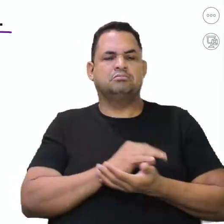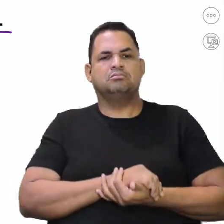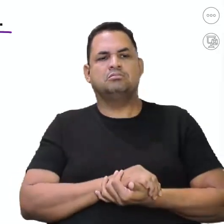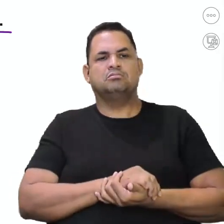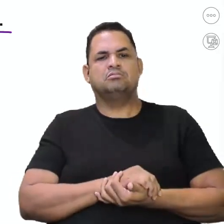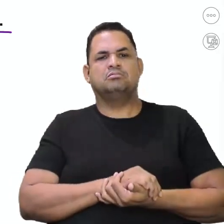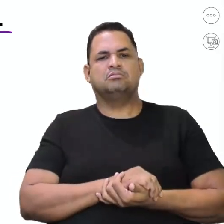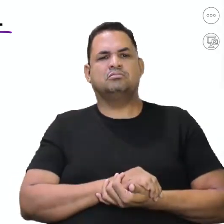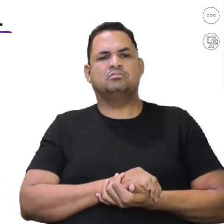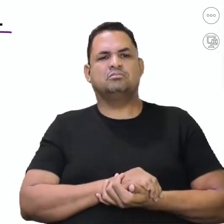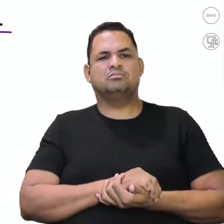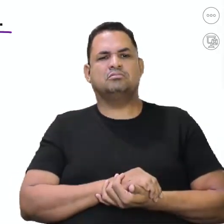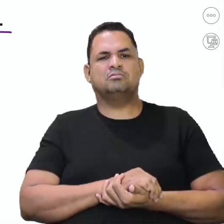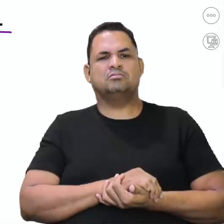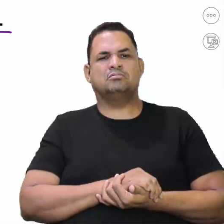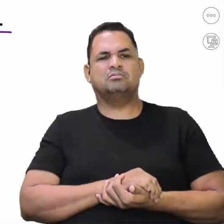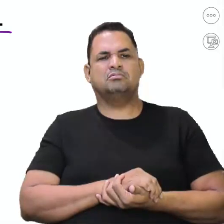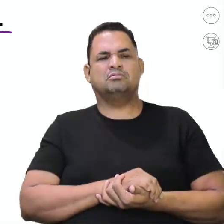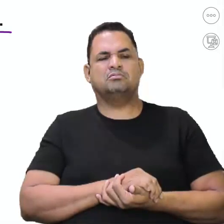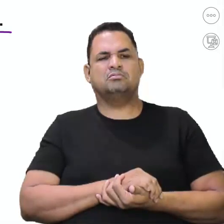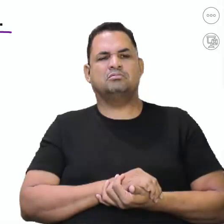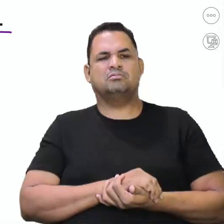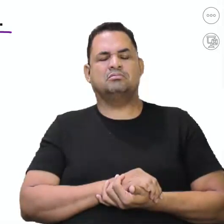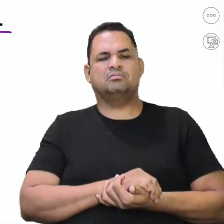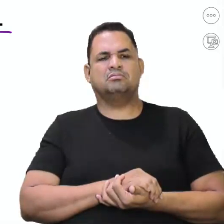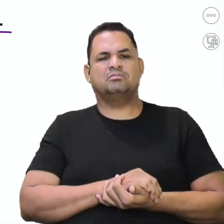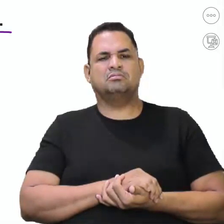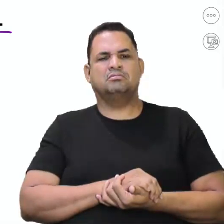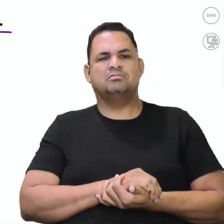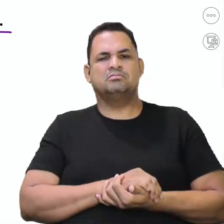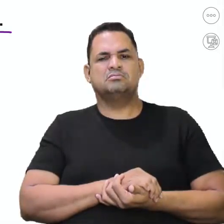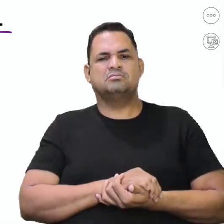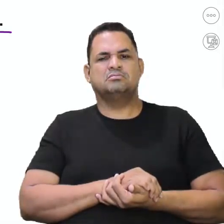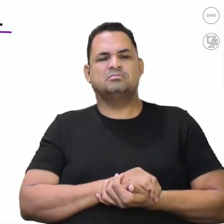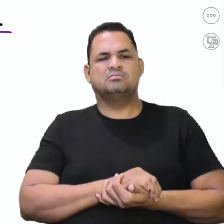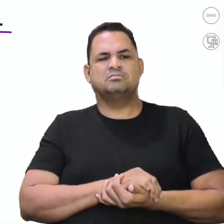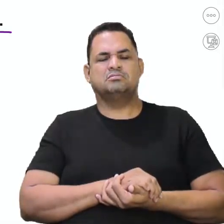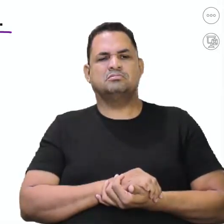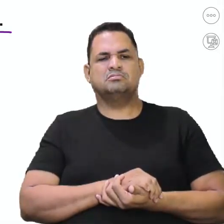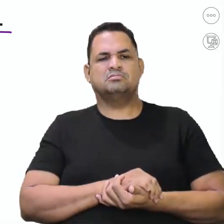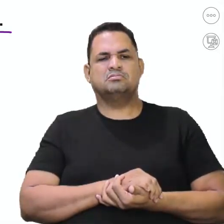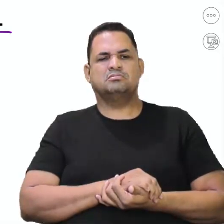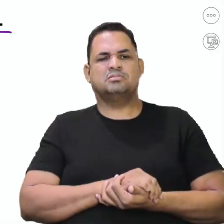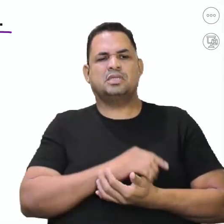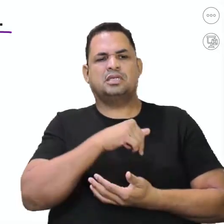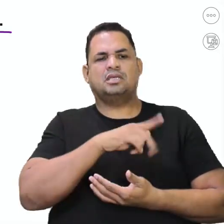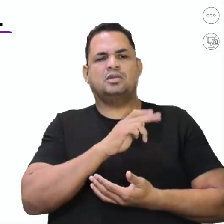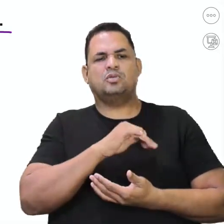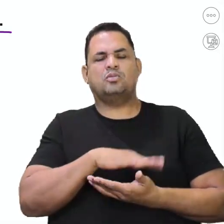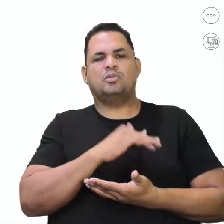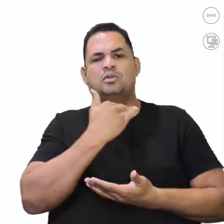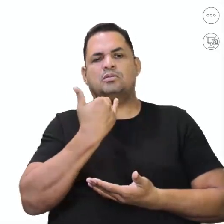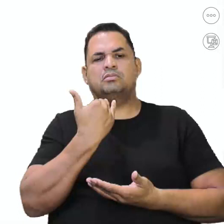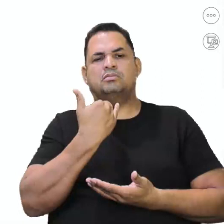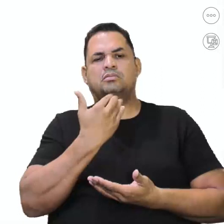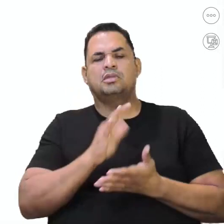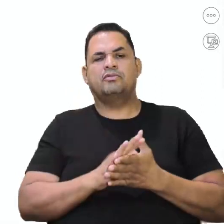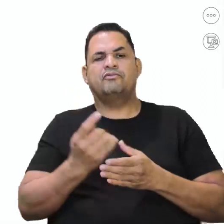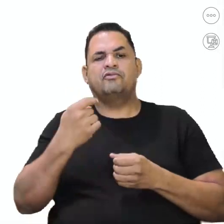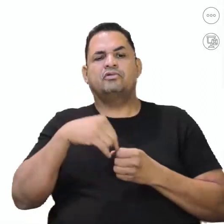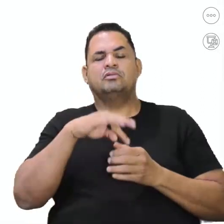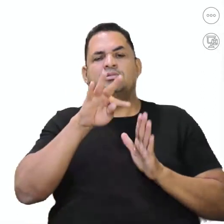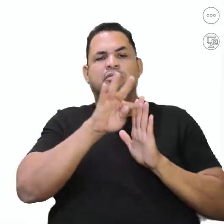lá. Quino morreu em 17 de junho de 1932. De julho. Quino morreu. Aí eu volto pro